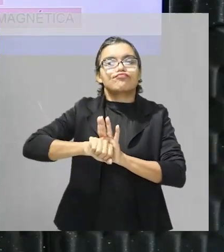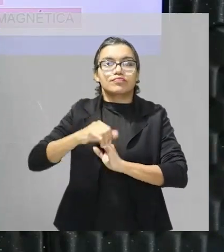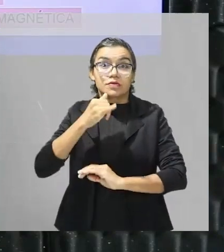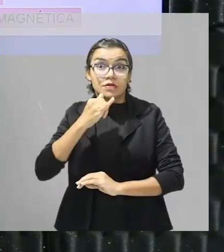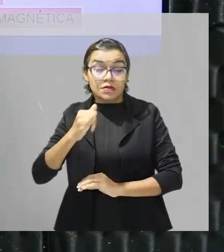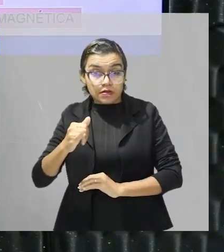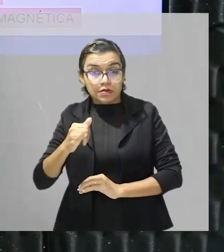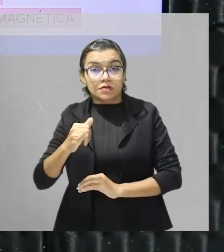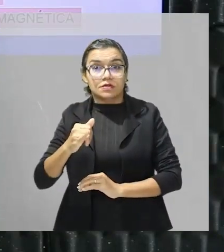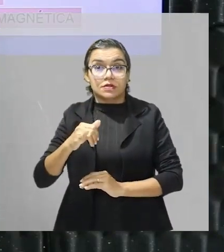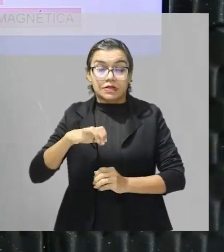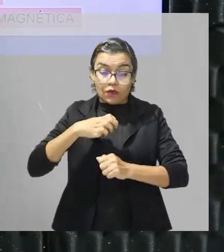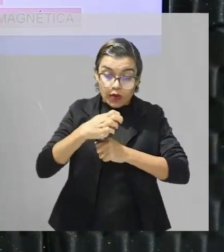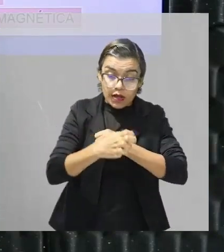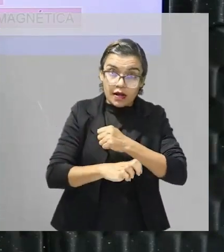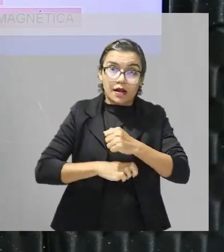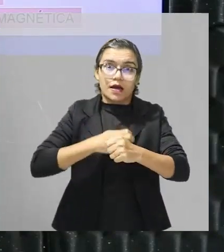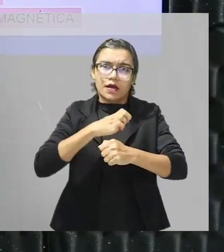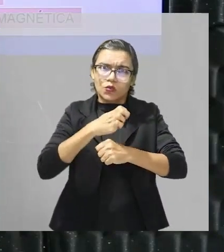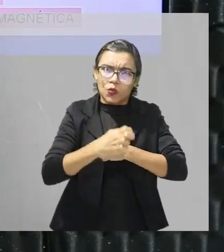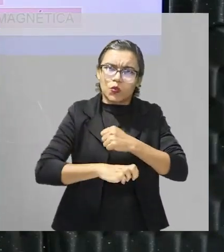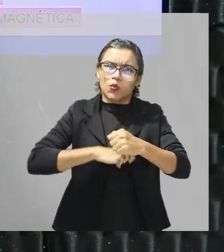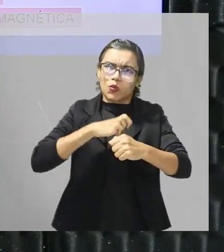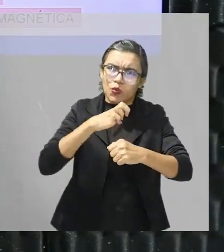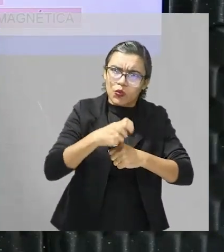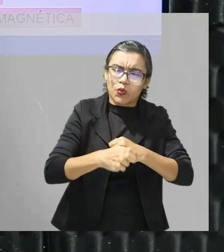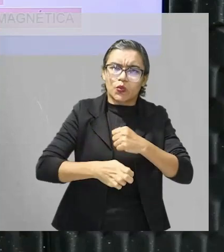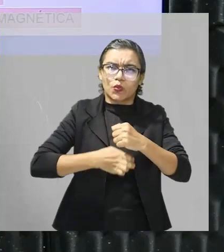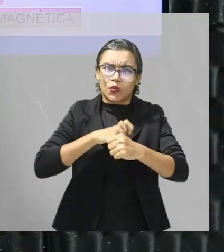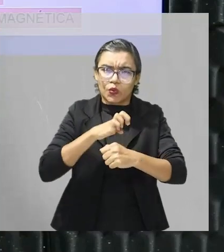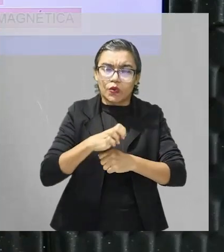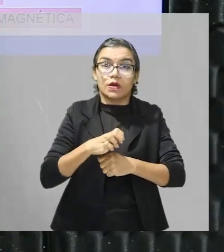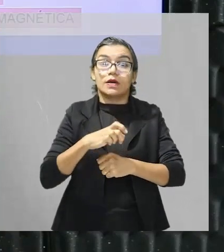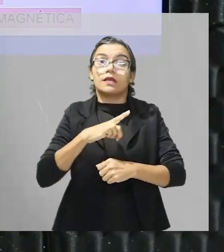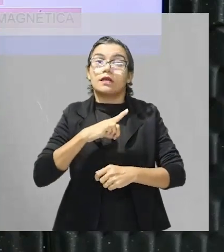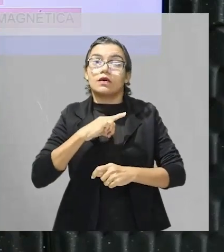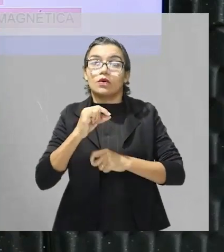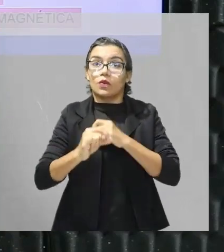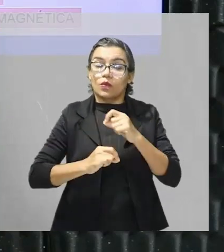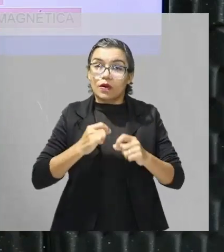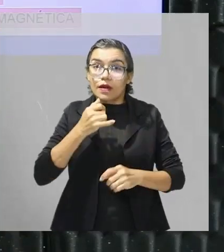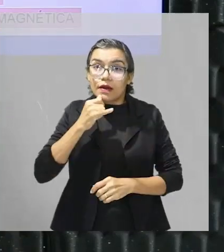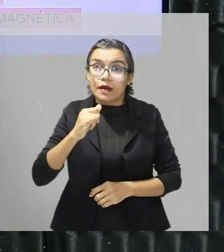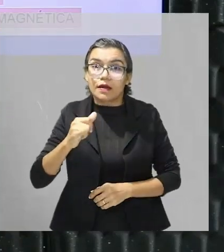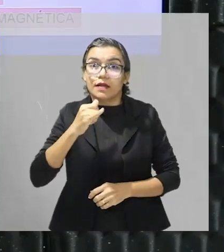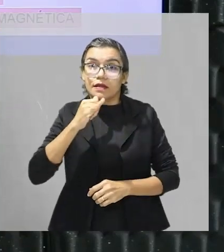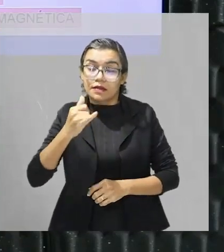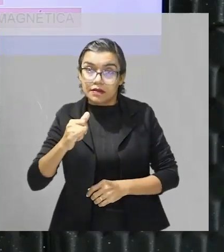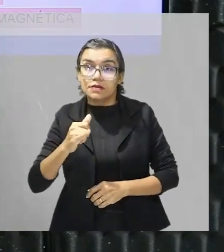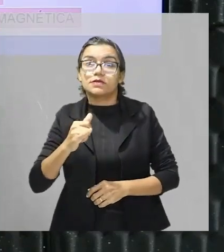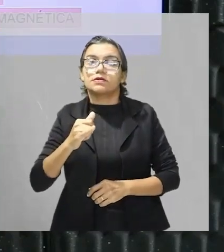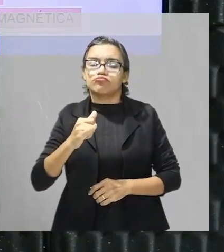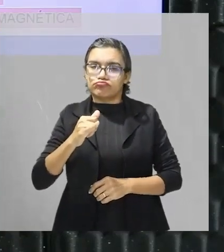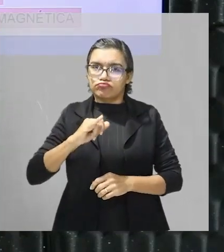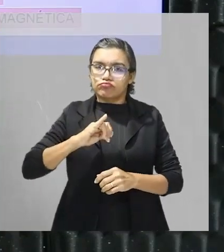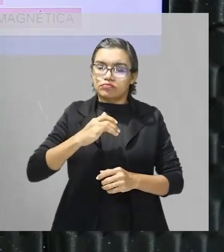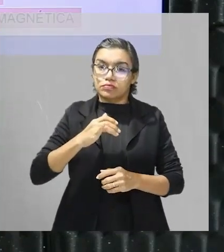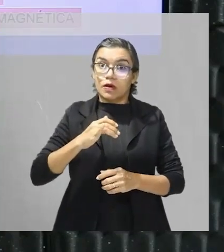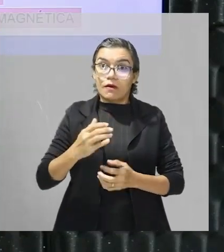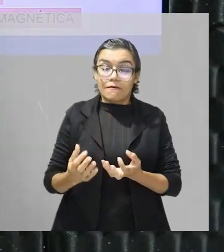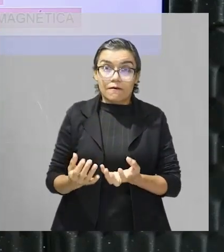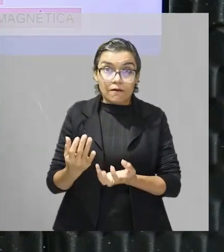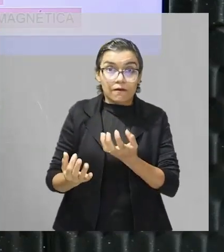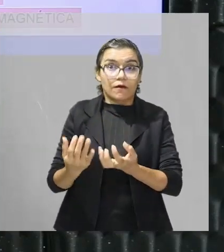elétrons vão ficar excitados certo e aí eles vão ter energia suficiente para